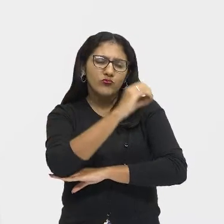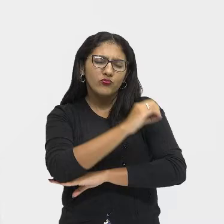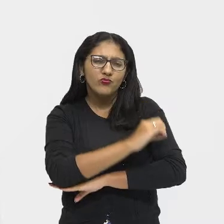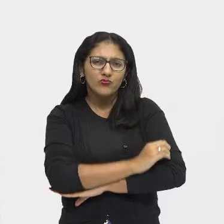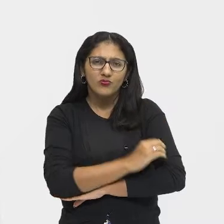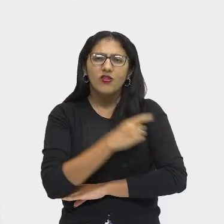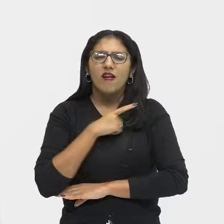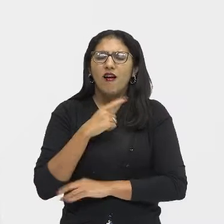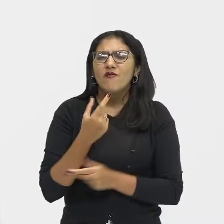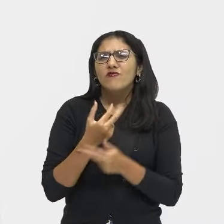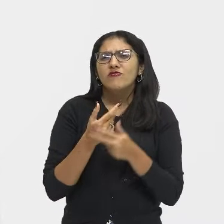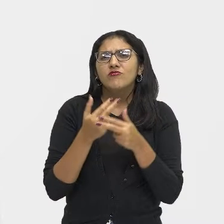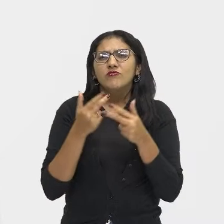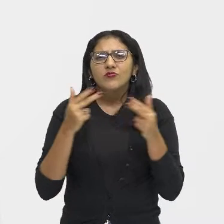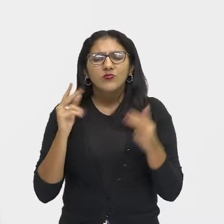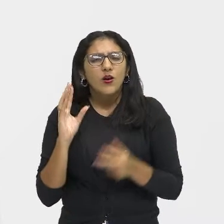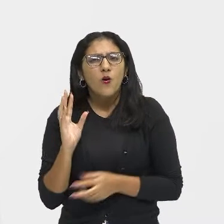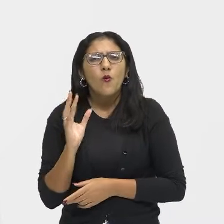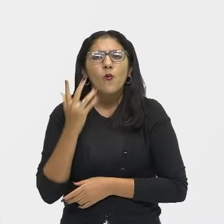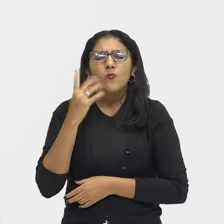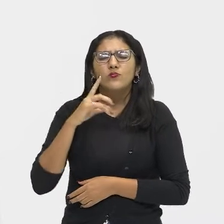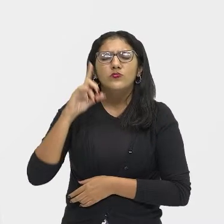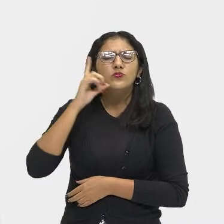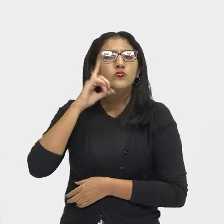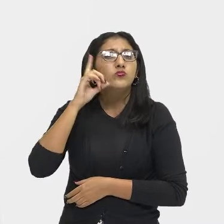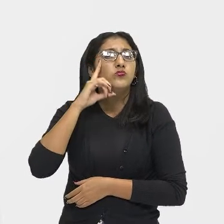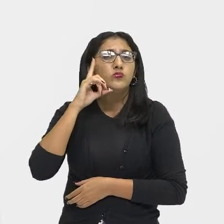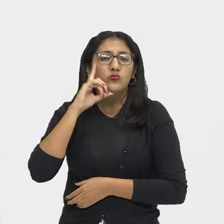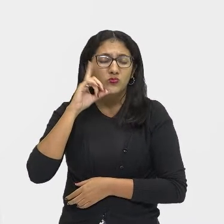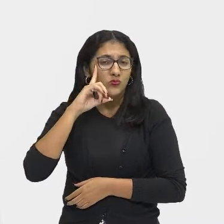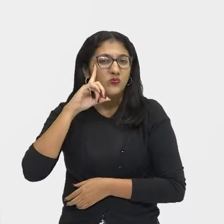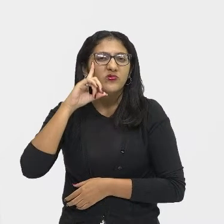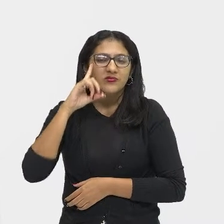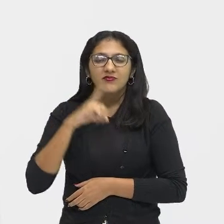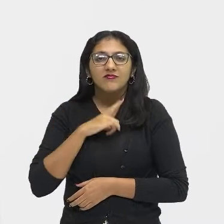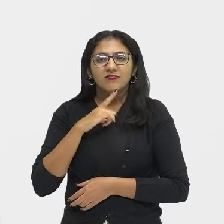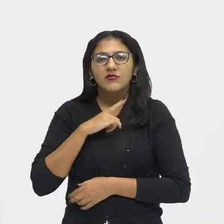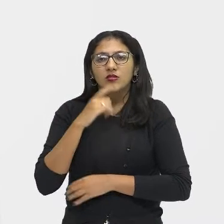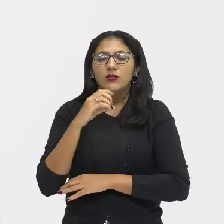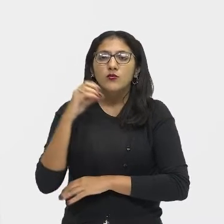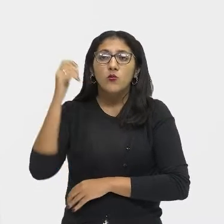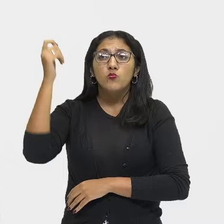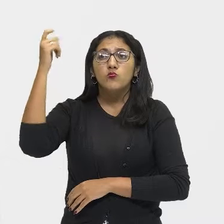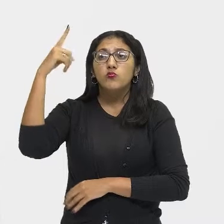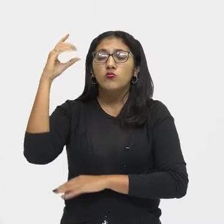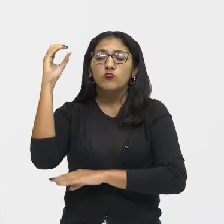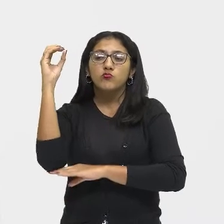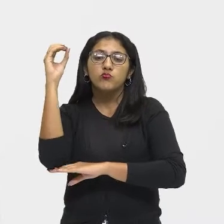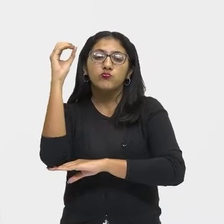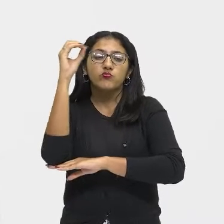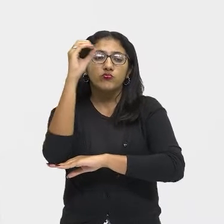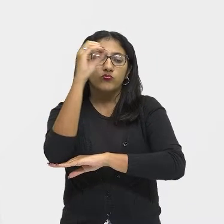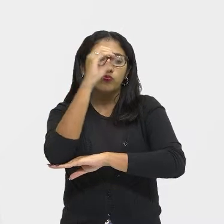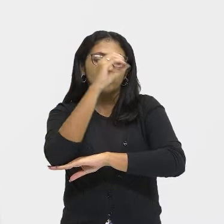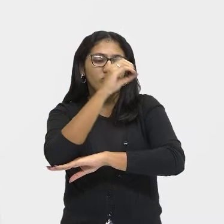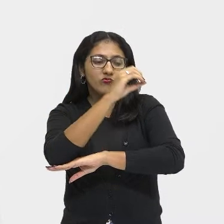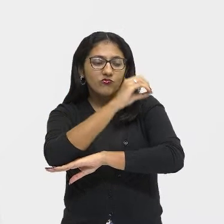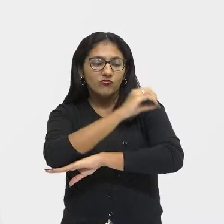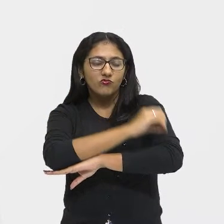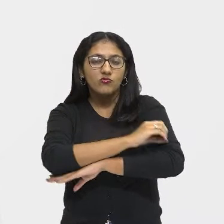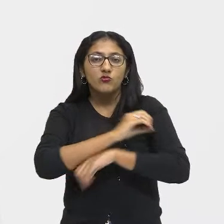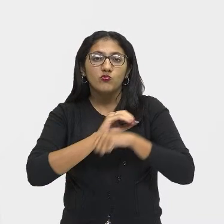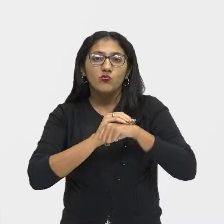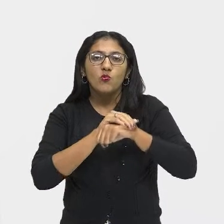uma sucessão de eventos que acontecem de forma repetitiva. O sol nasce e depois o sol se